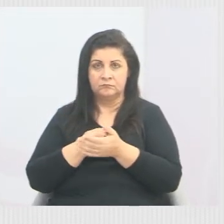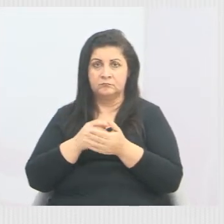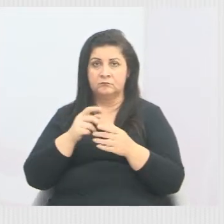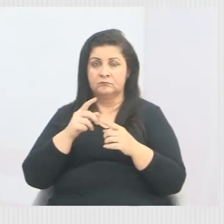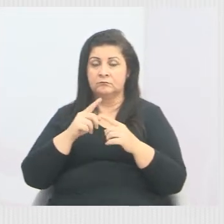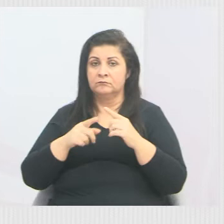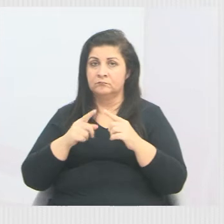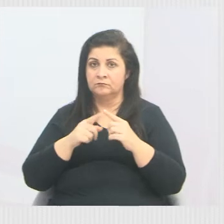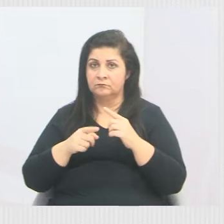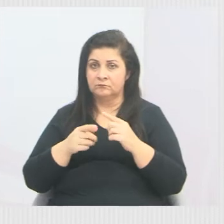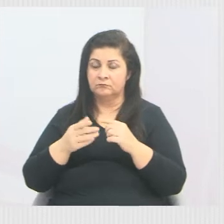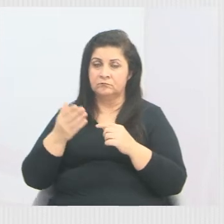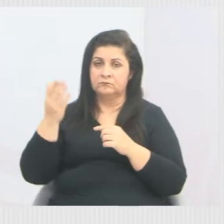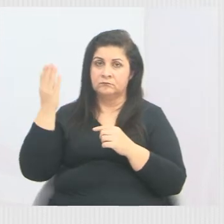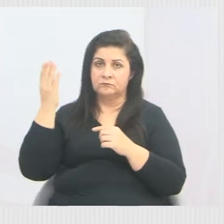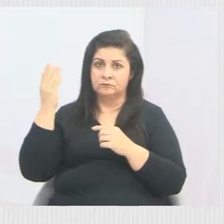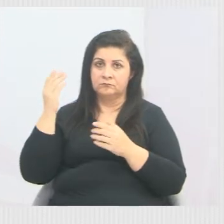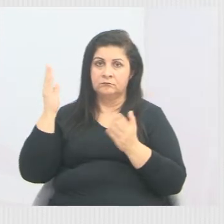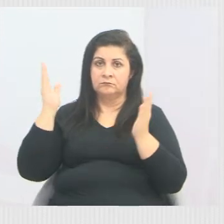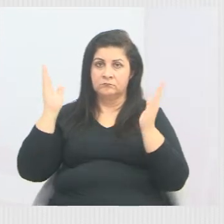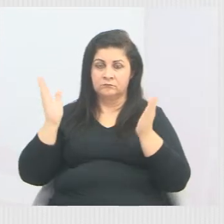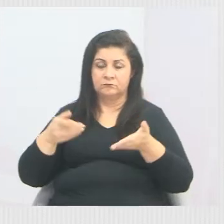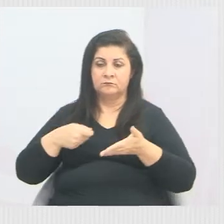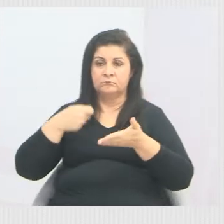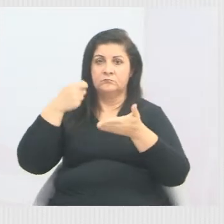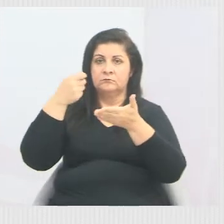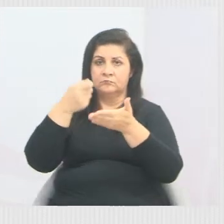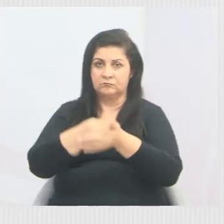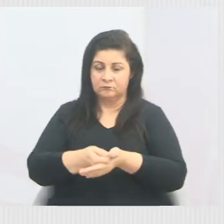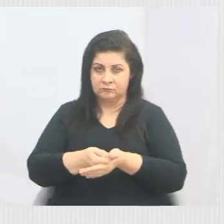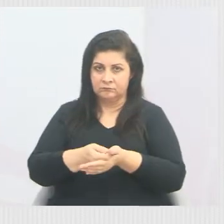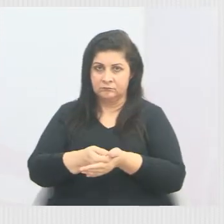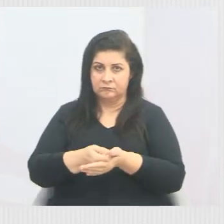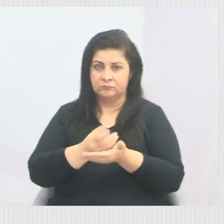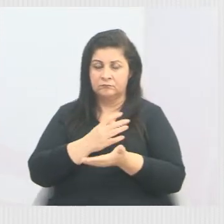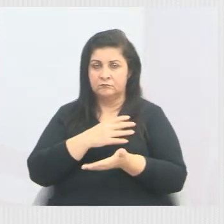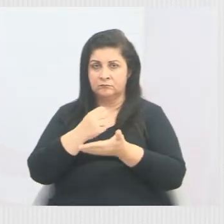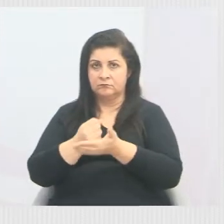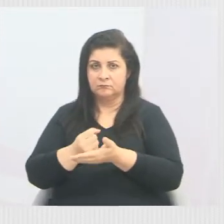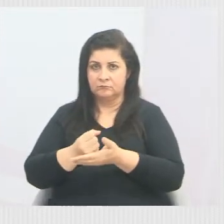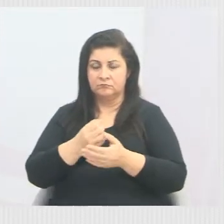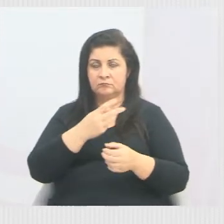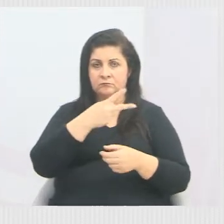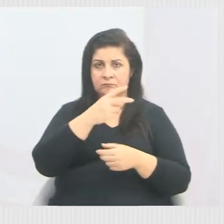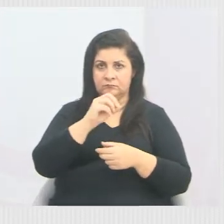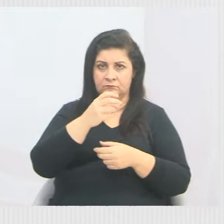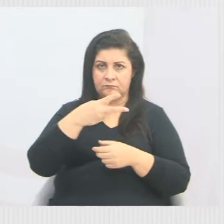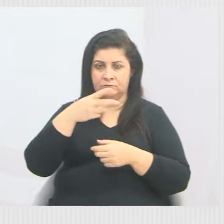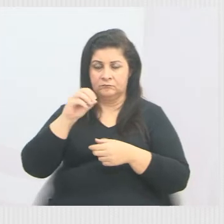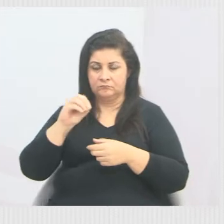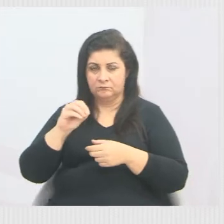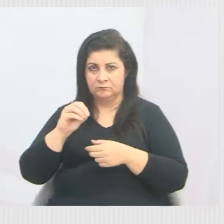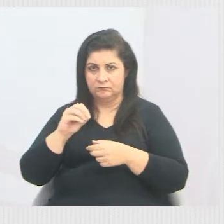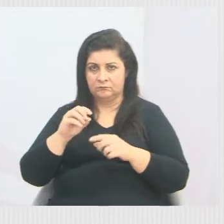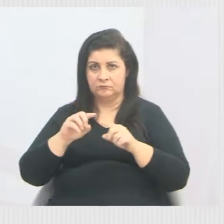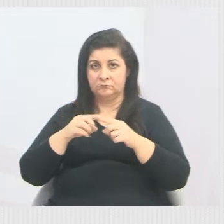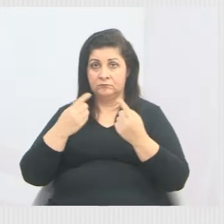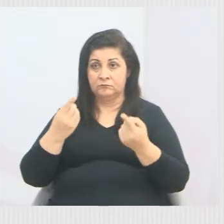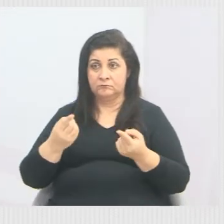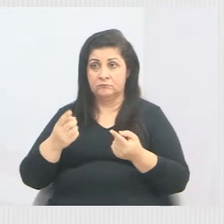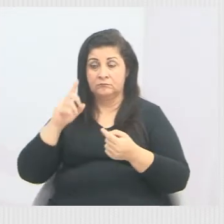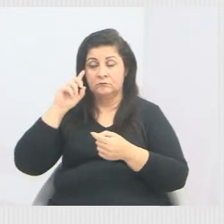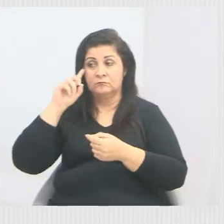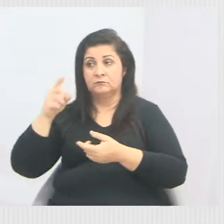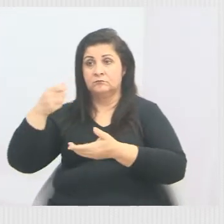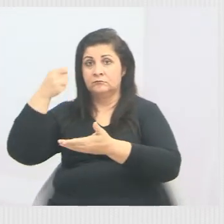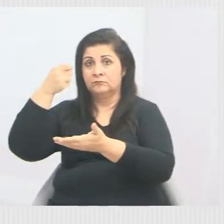que foi entregue e o serviço foi feito lá no ano 2020, onde o encerramento de